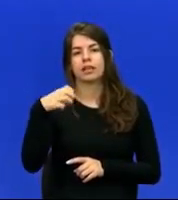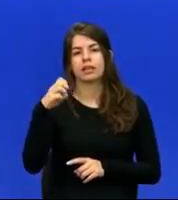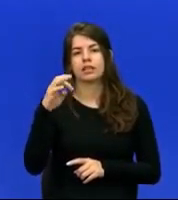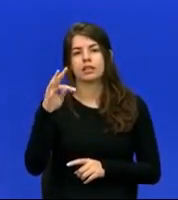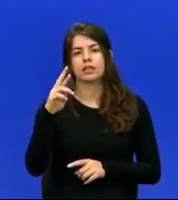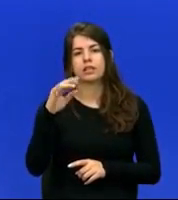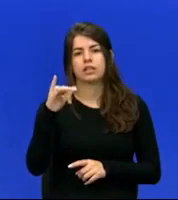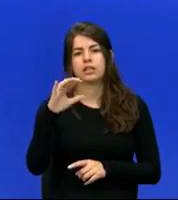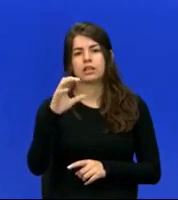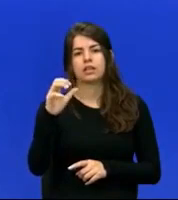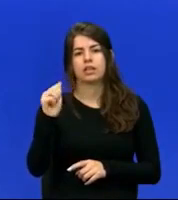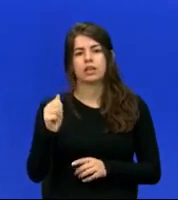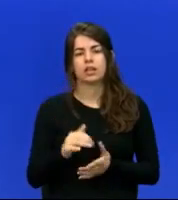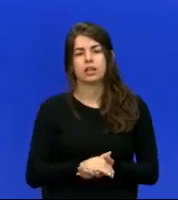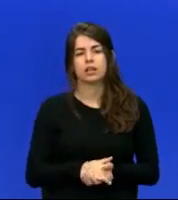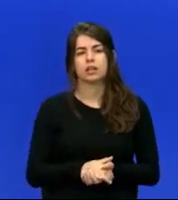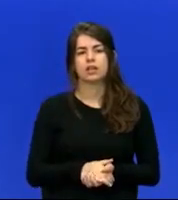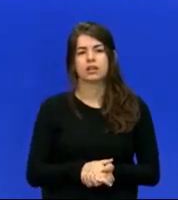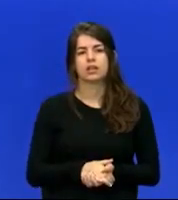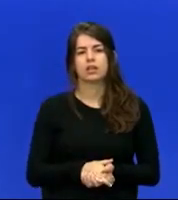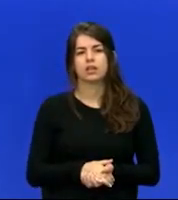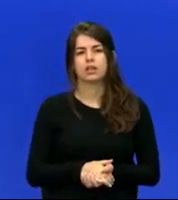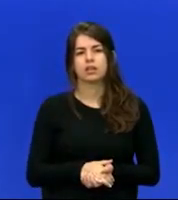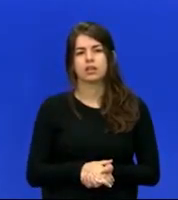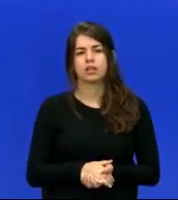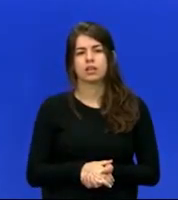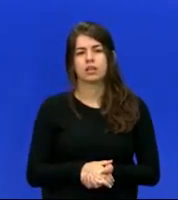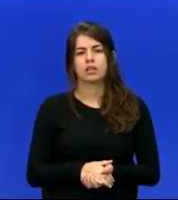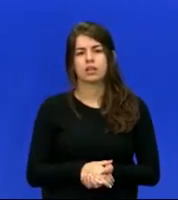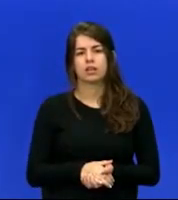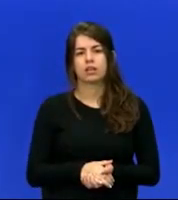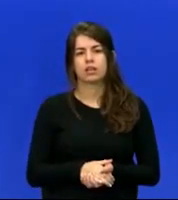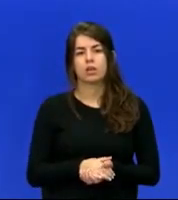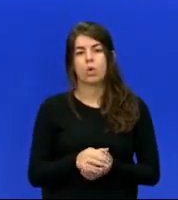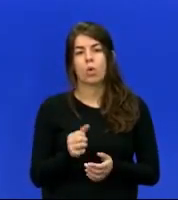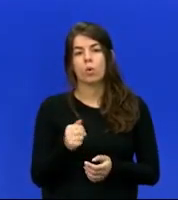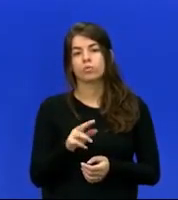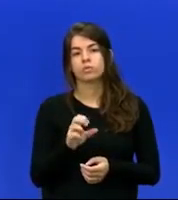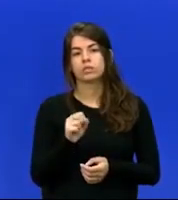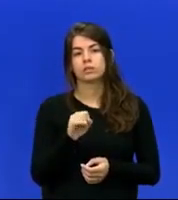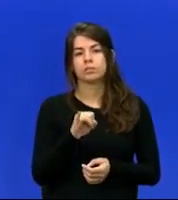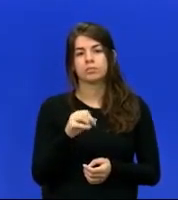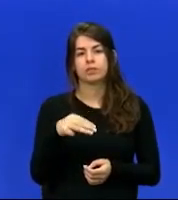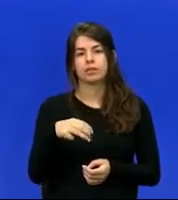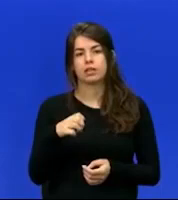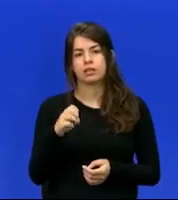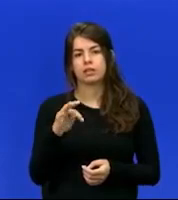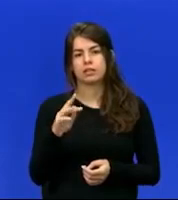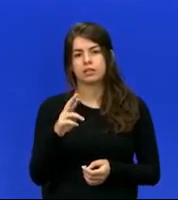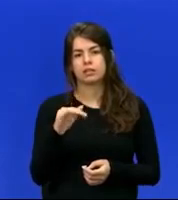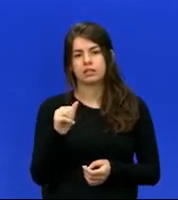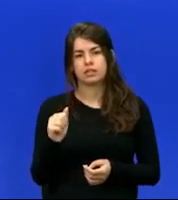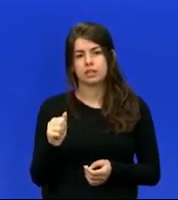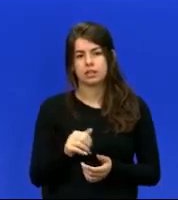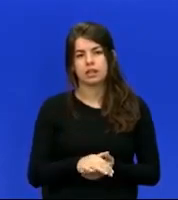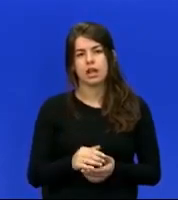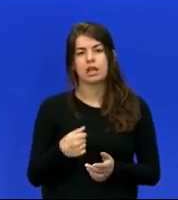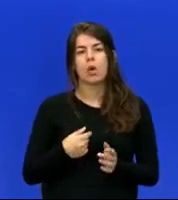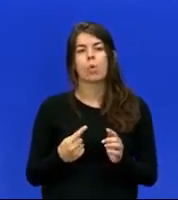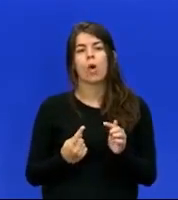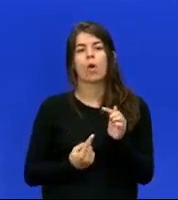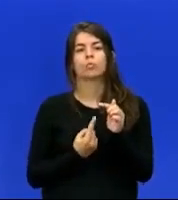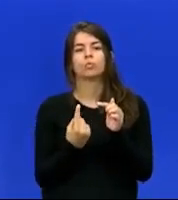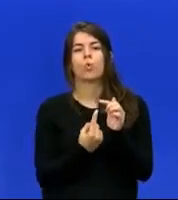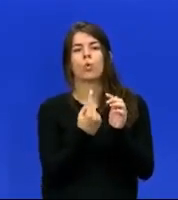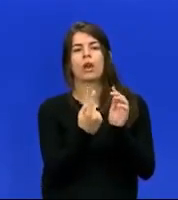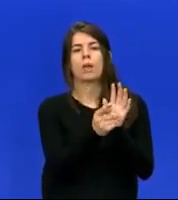simétrica e com, no caso também com simetria, com curtose, que é a altura